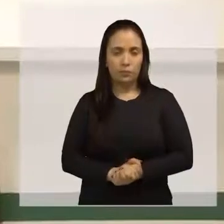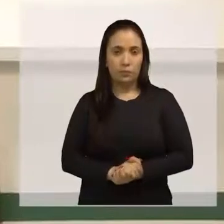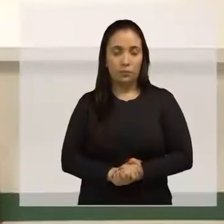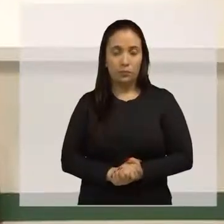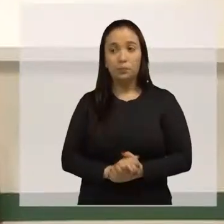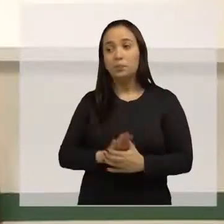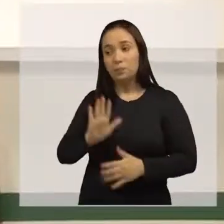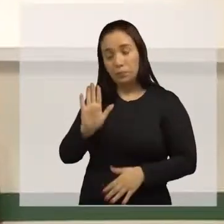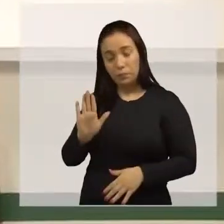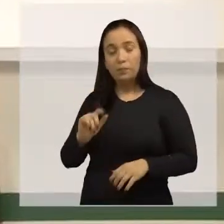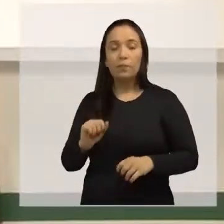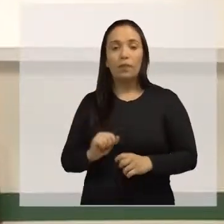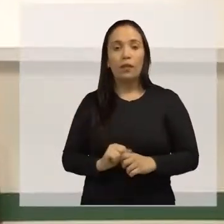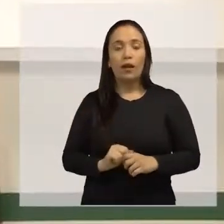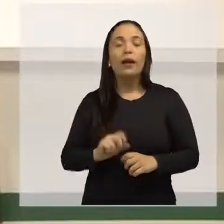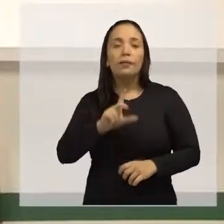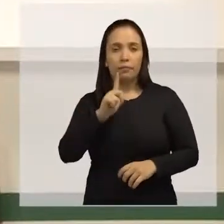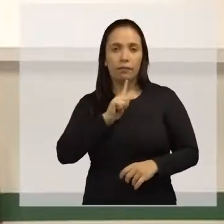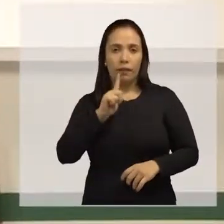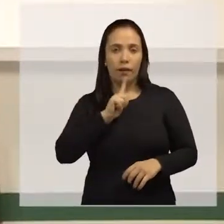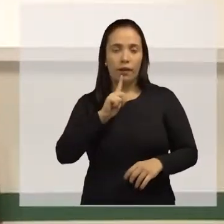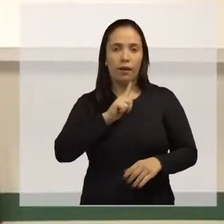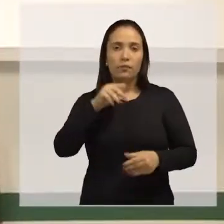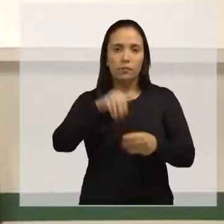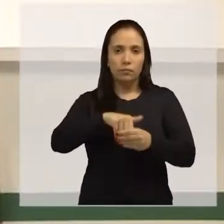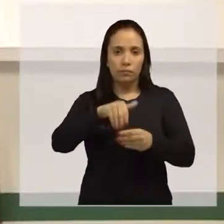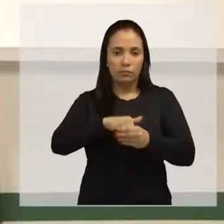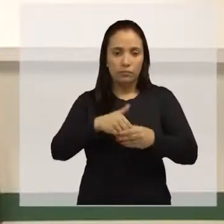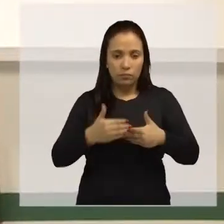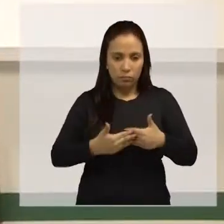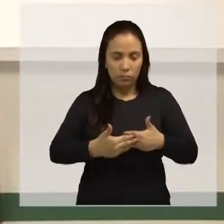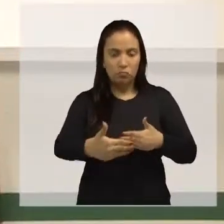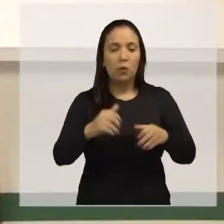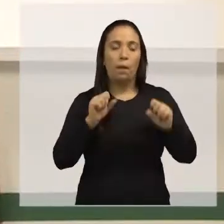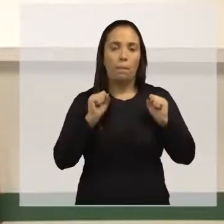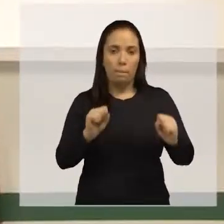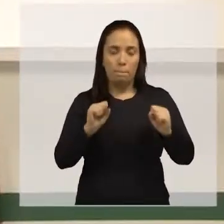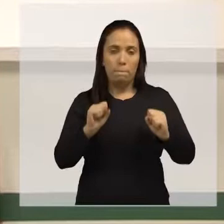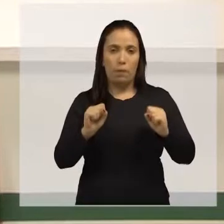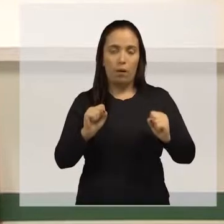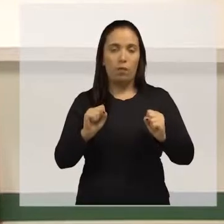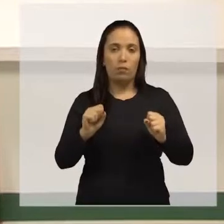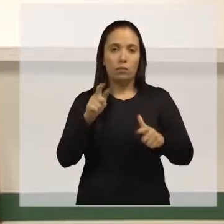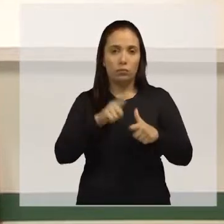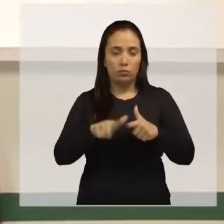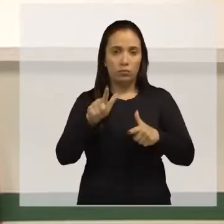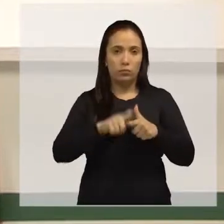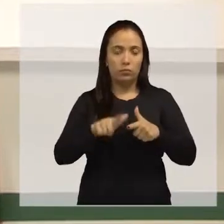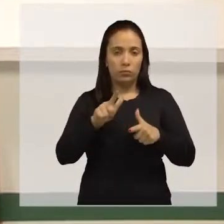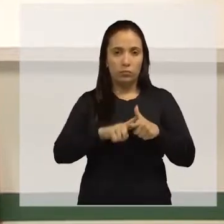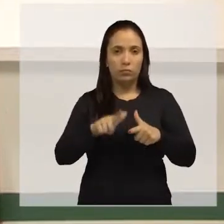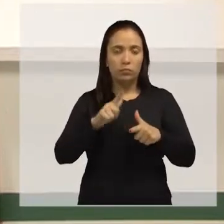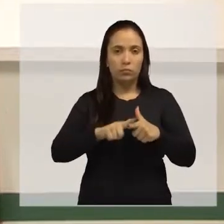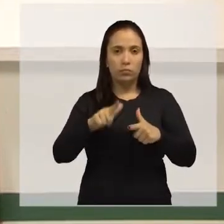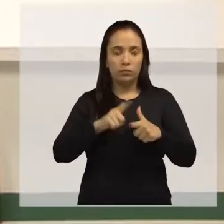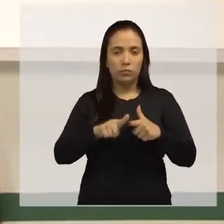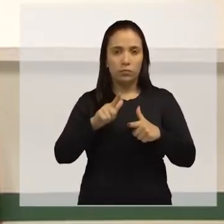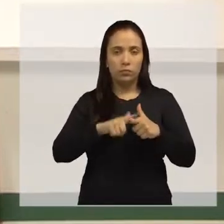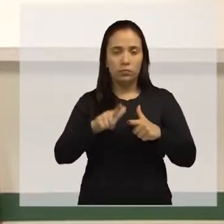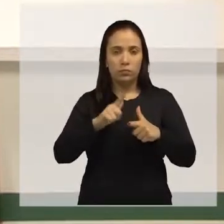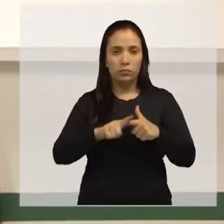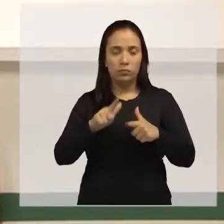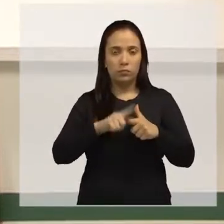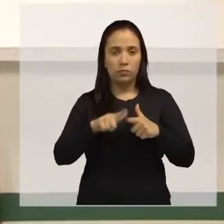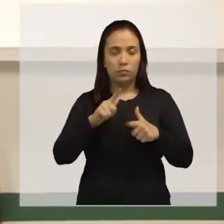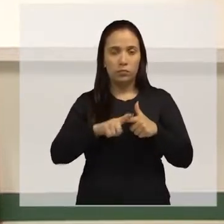gente está num processo em que a democracia está sendo ameaçada, porque uma democracia, para ela